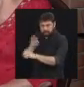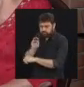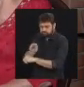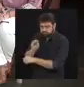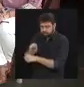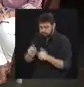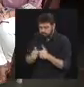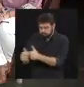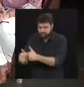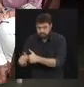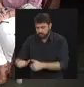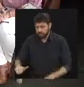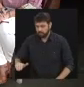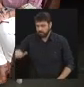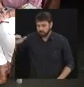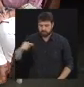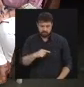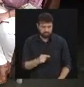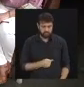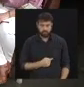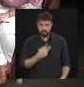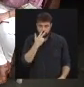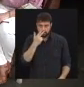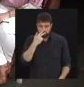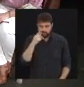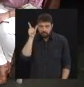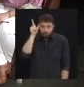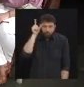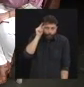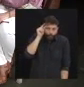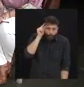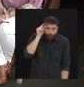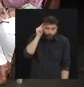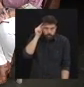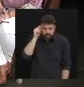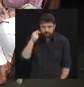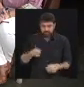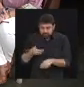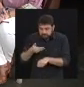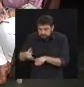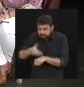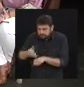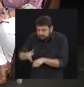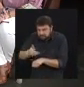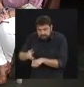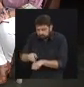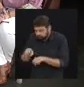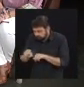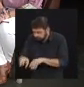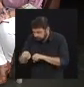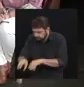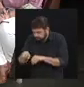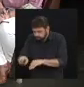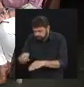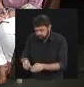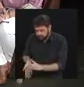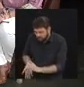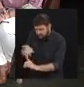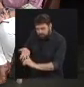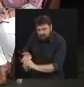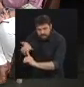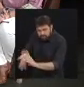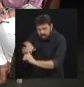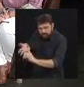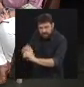foi ficando como um mongoloide. O segredo, então, é estimular. Estimular. Então, é passar informação, estímulo o quanto